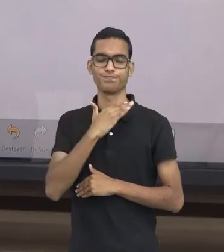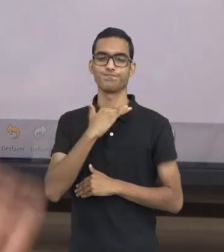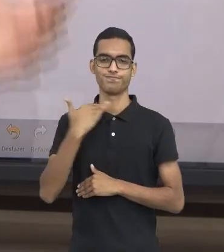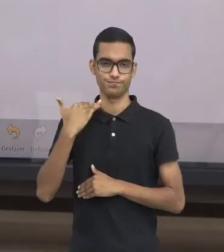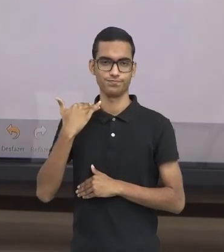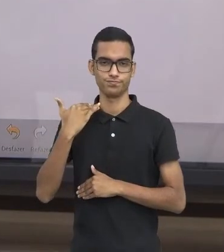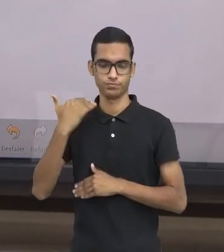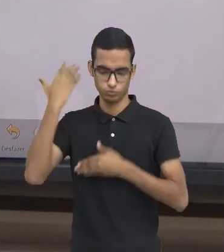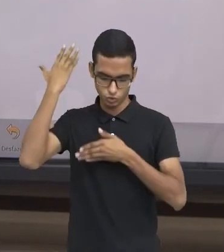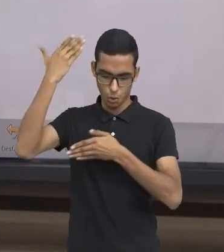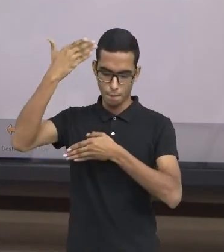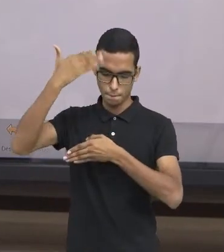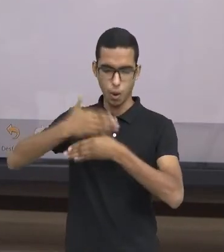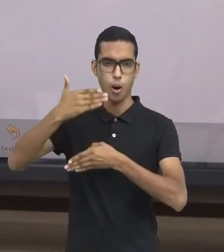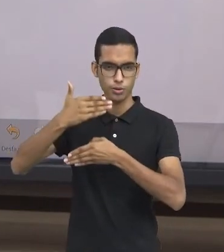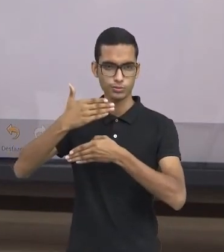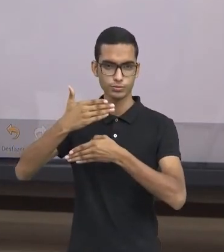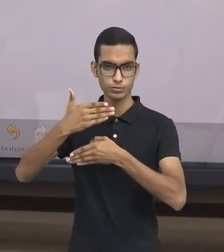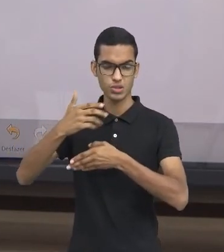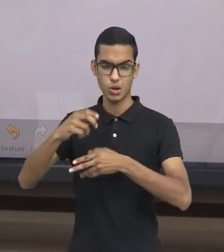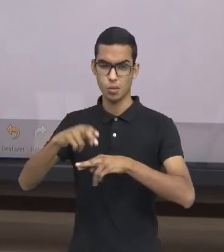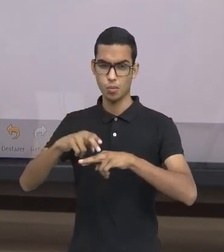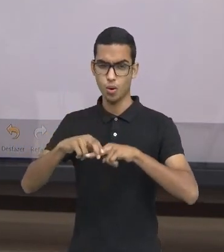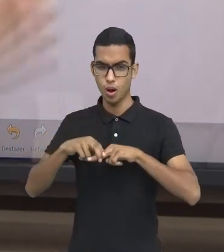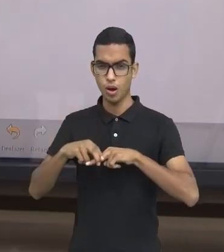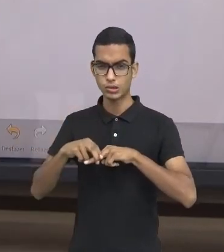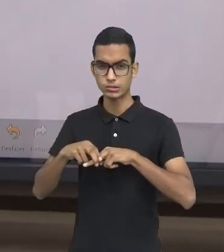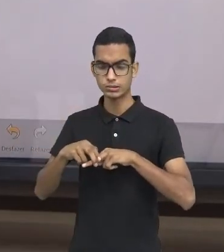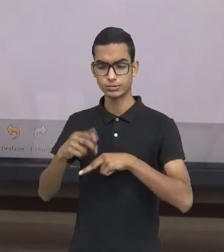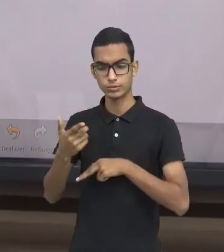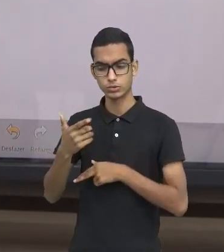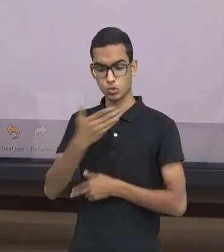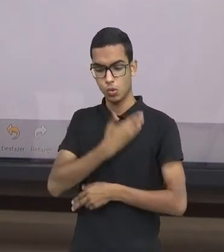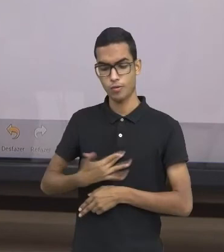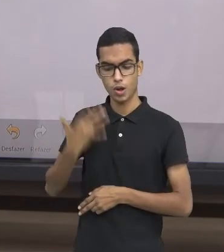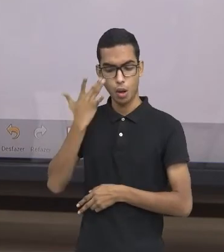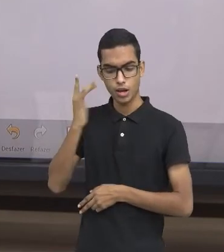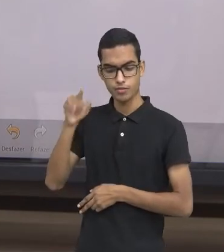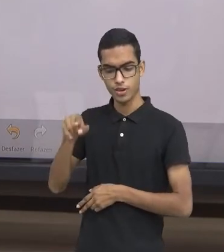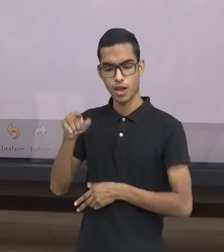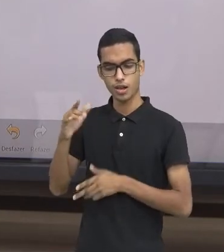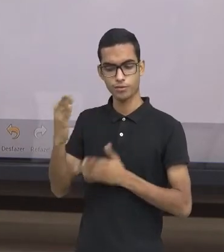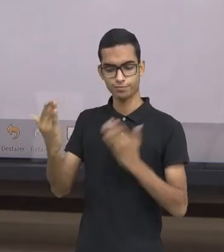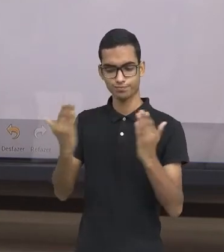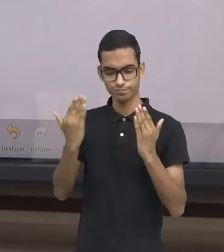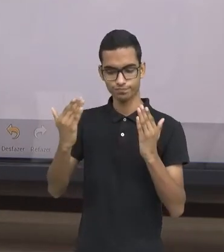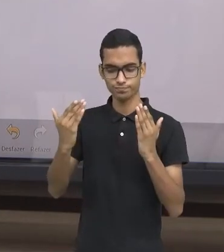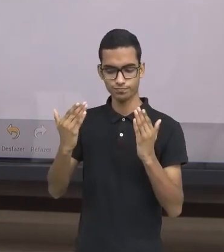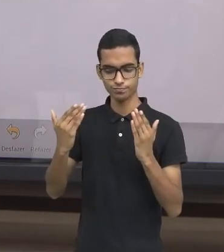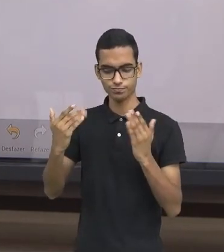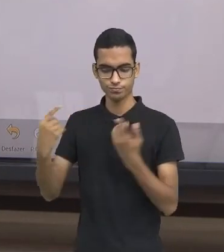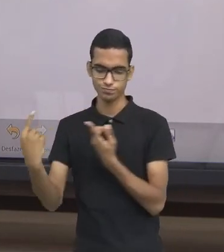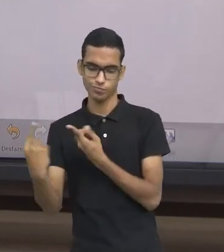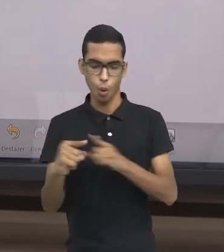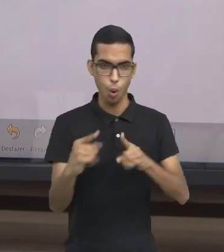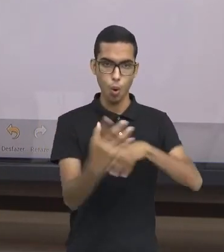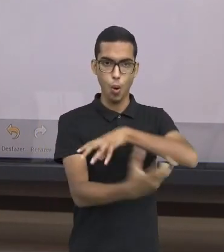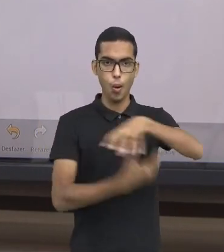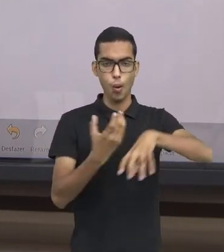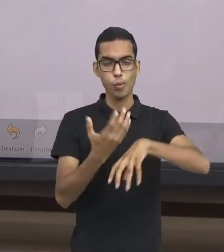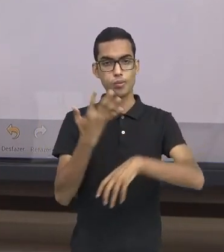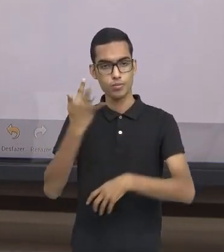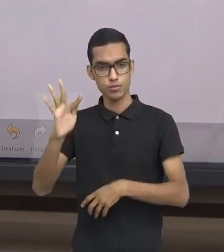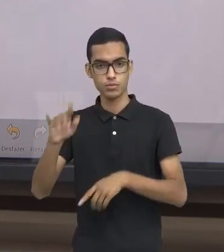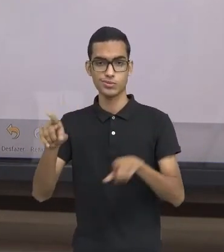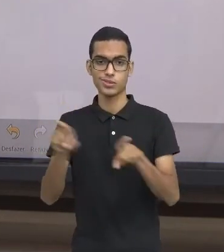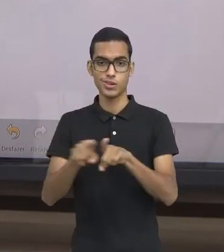guilhotina por estarem sendo suspeitas de estarem contra a Revolução. Até mesmo o líder da